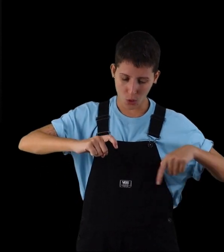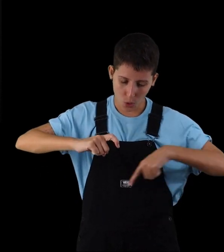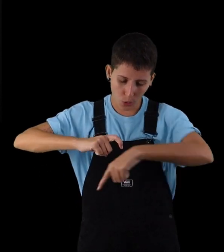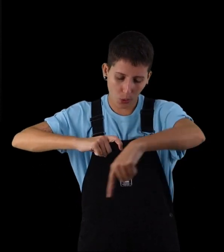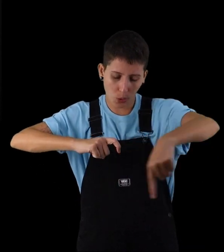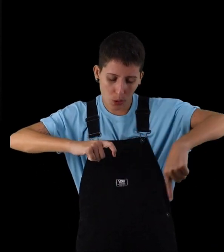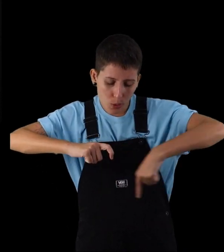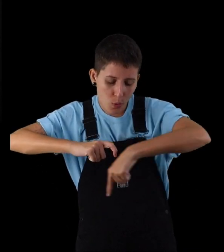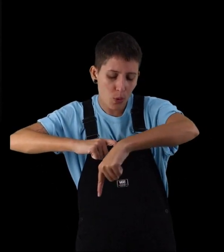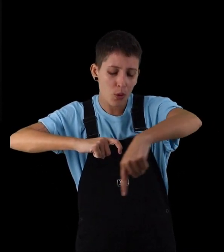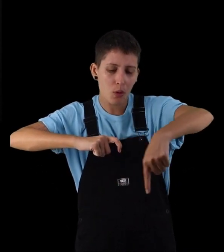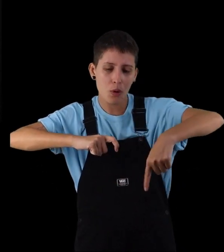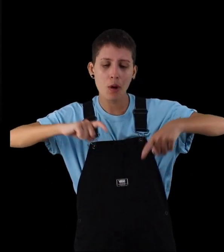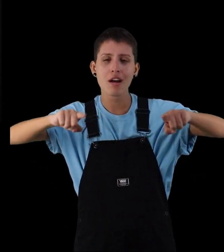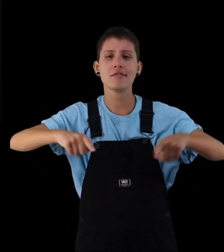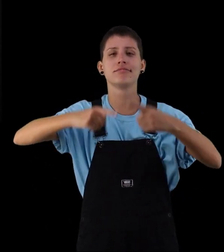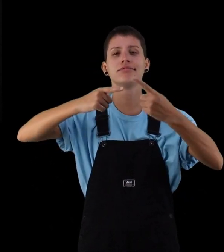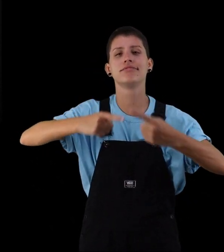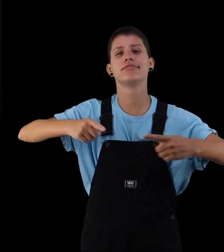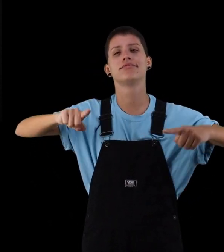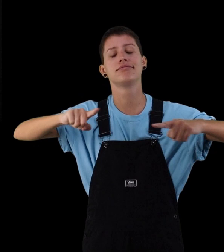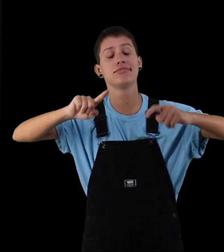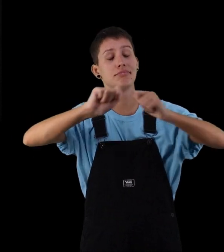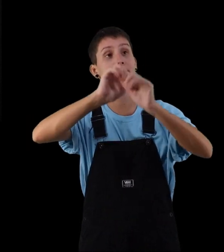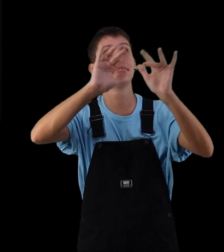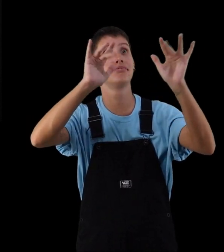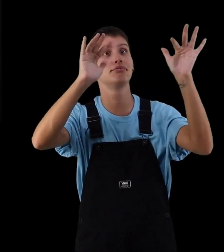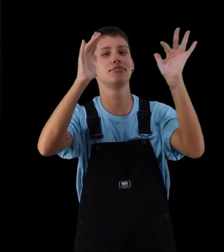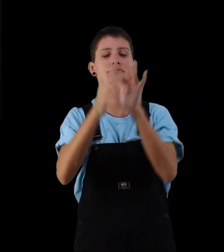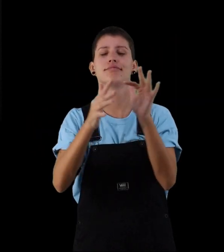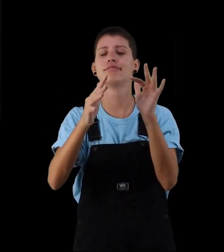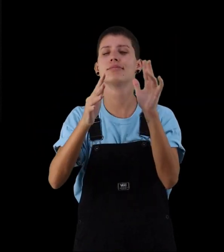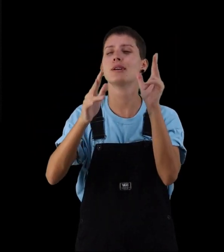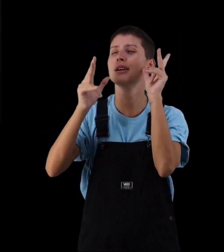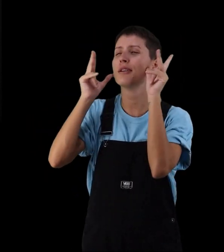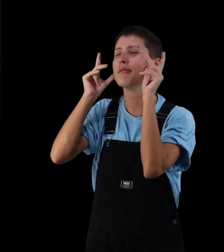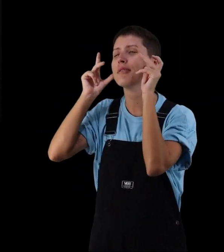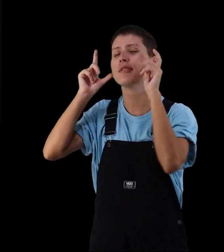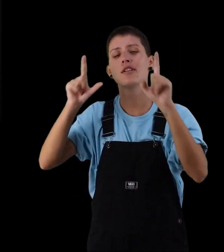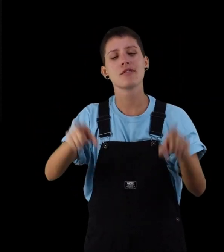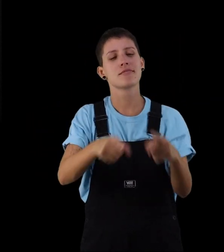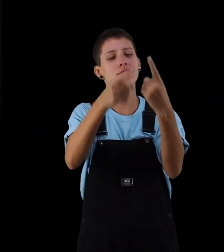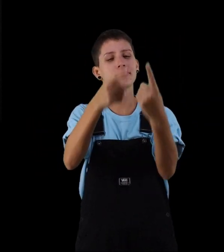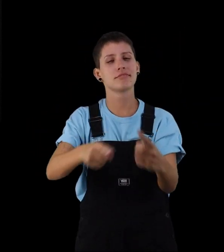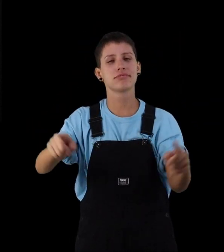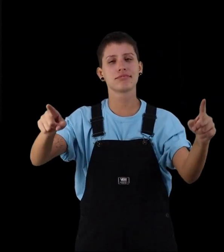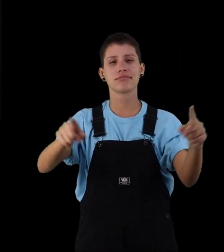Quando o disco girava, mágica! Melodias voavam pelo ar